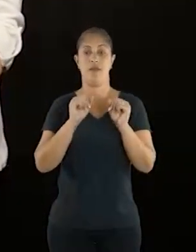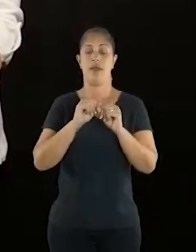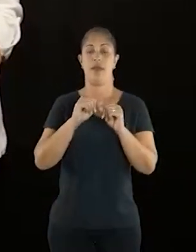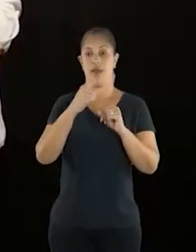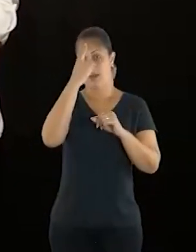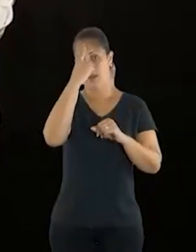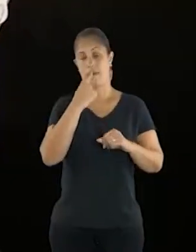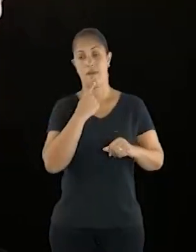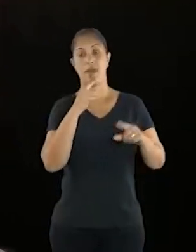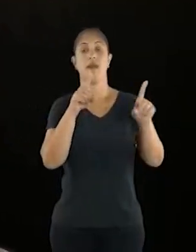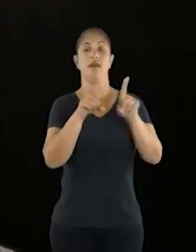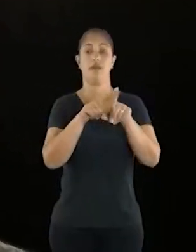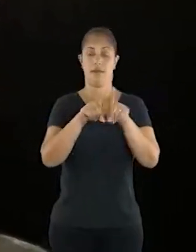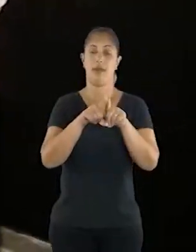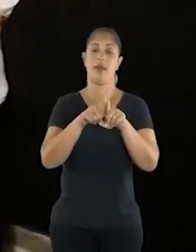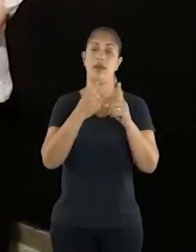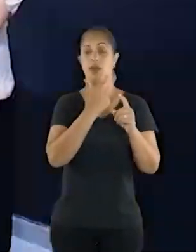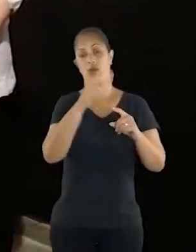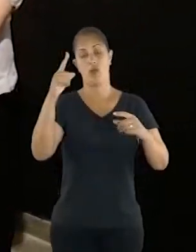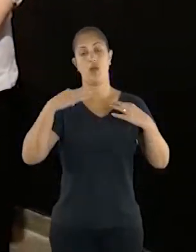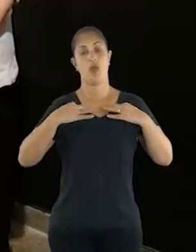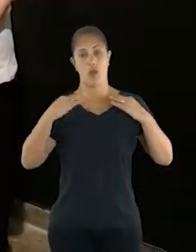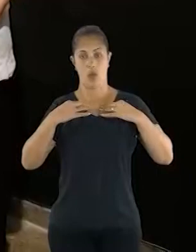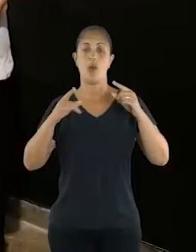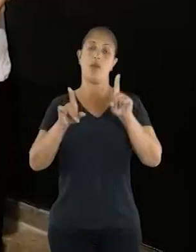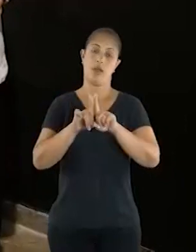de cenários como na parte de figurino.